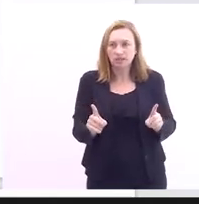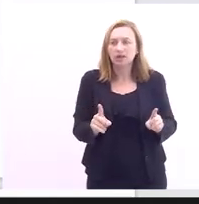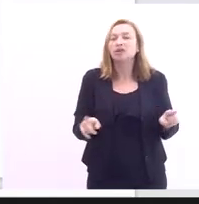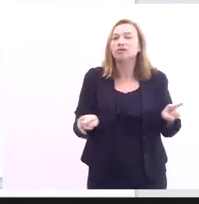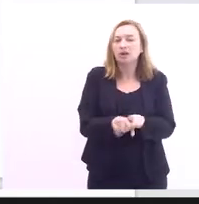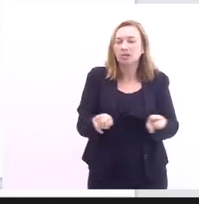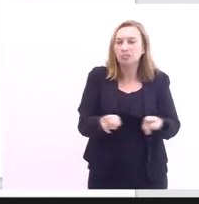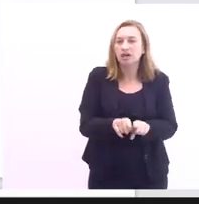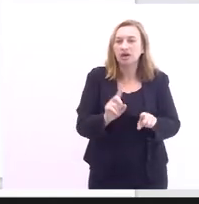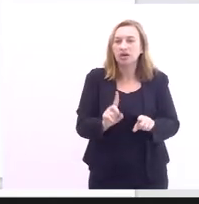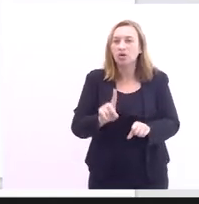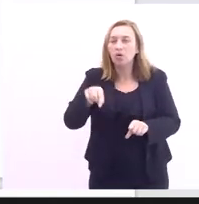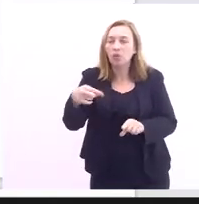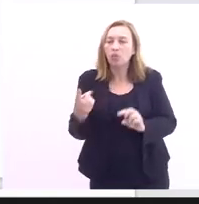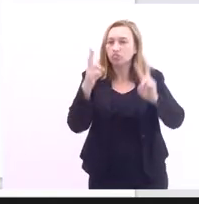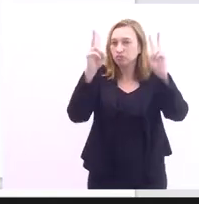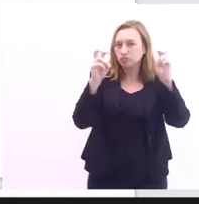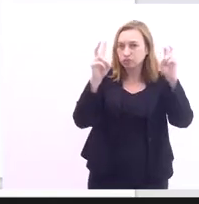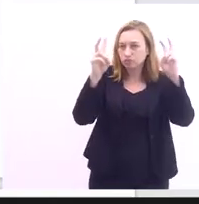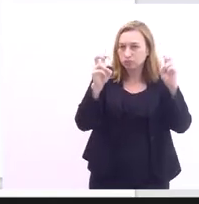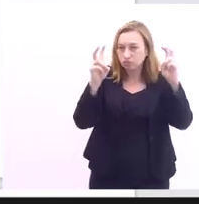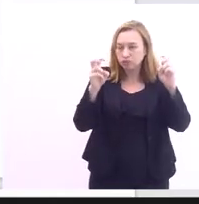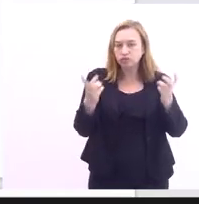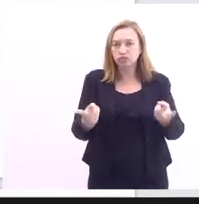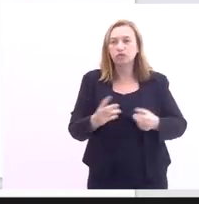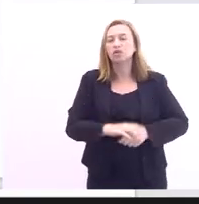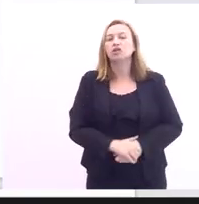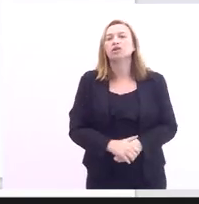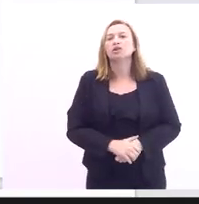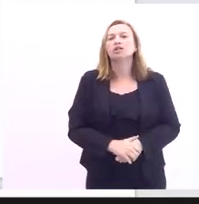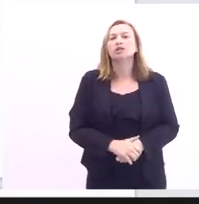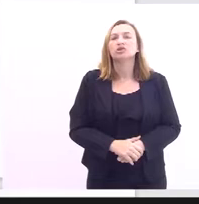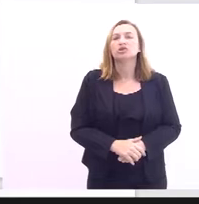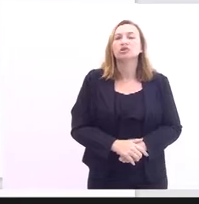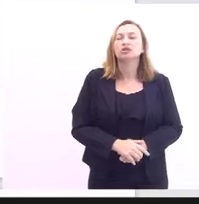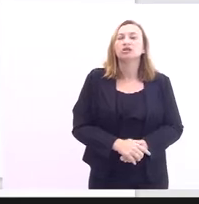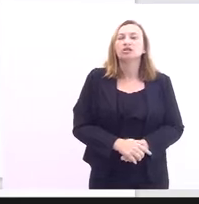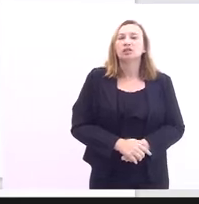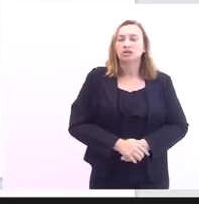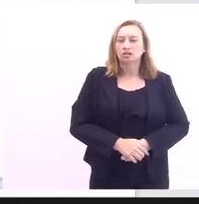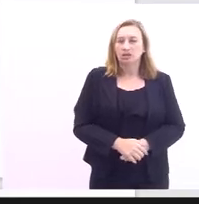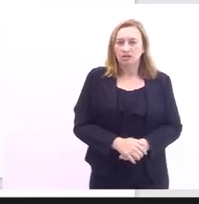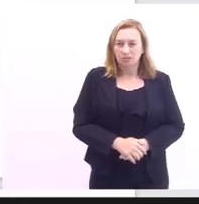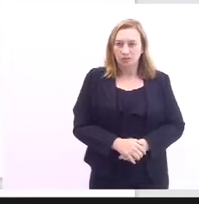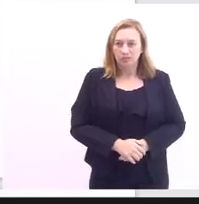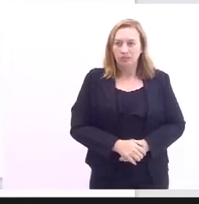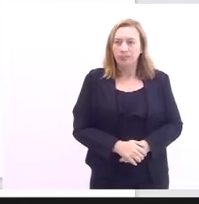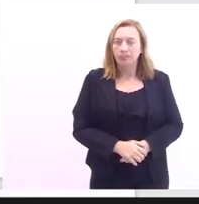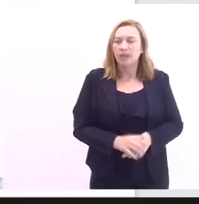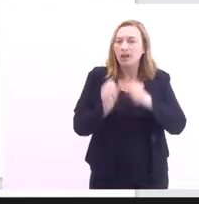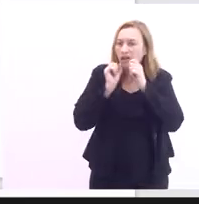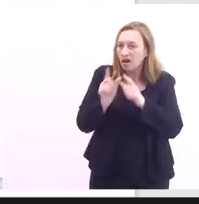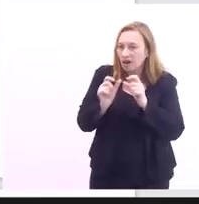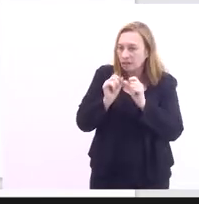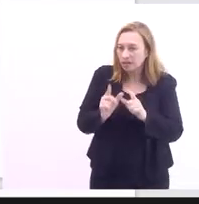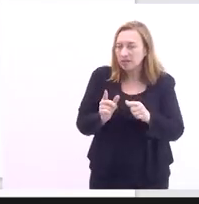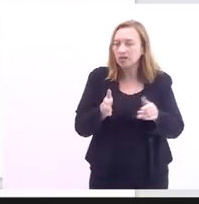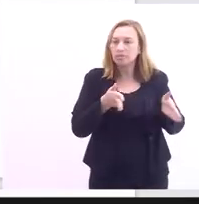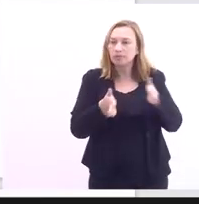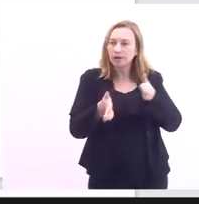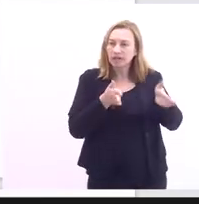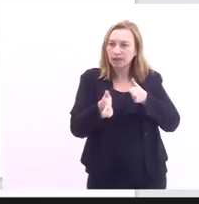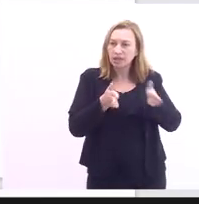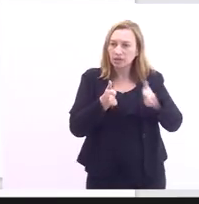também olha outros temas, como temas comerciais, geração distribuída, reclamação, prazo de atendimento